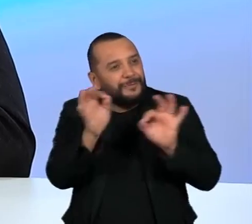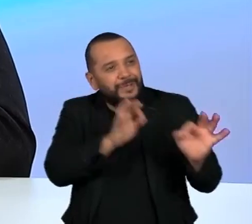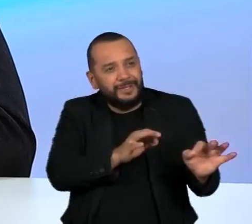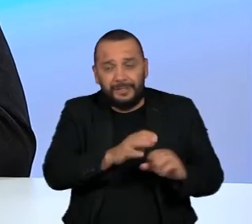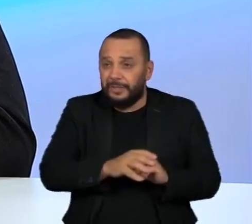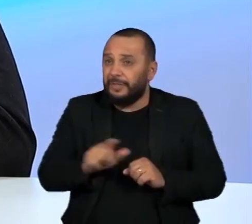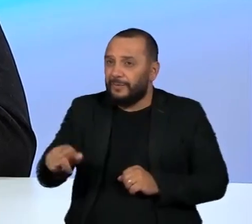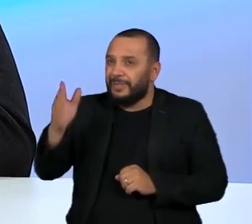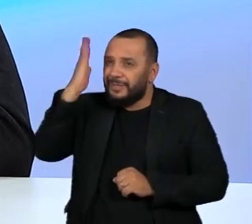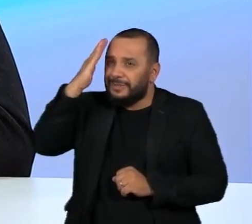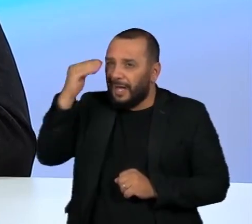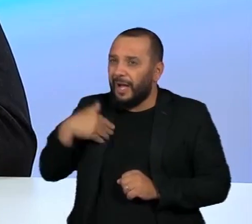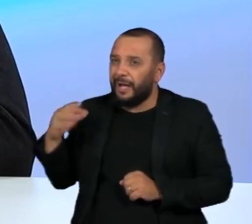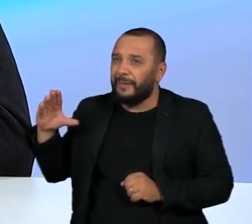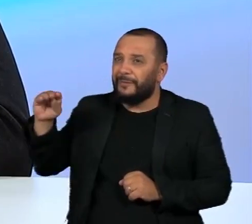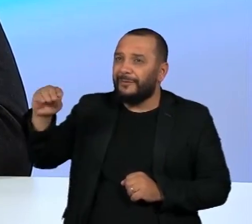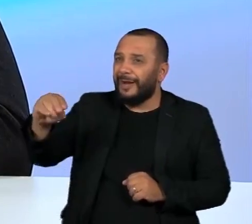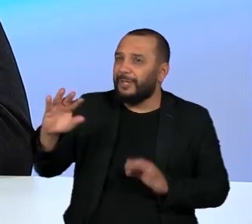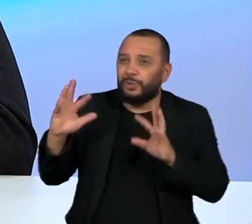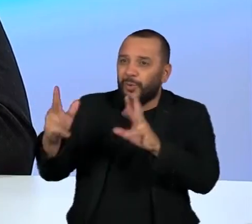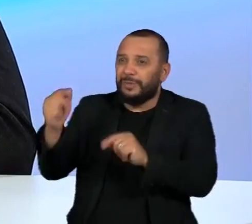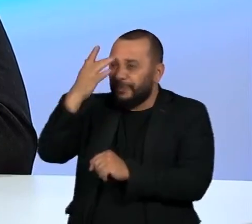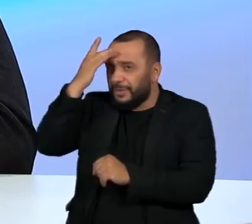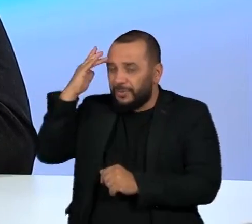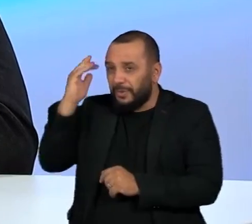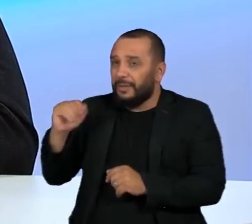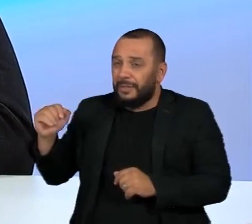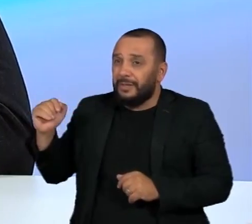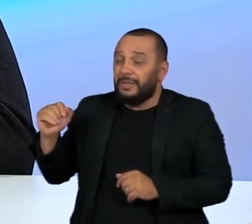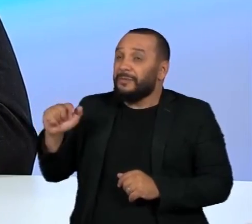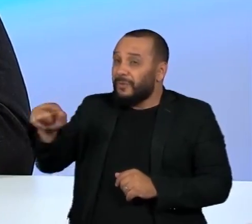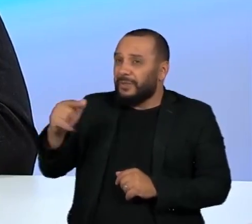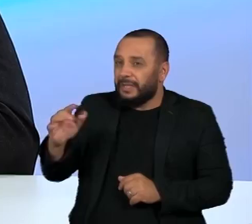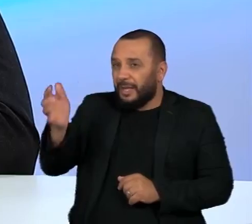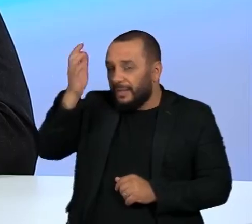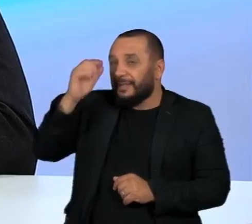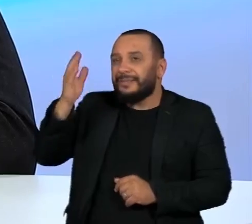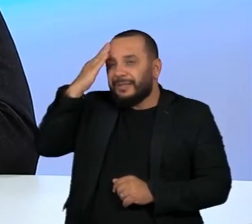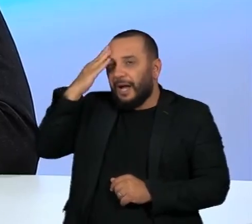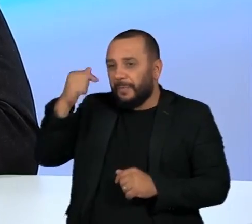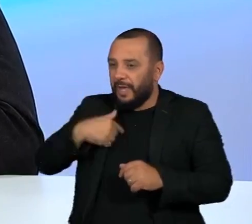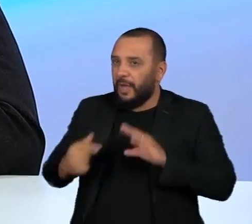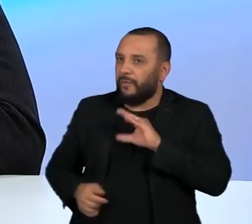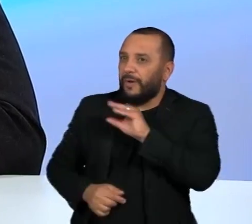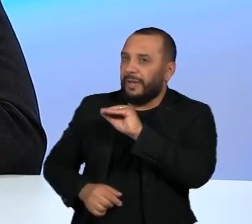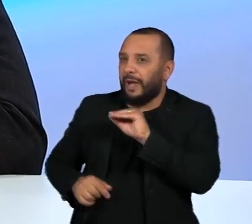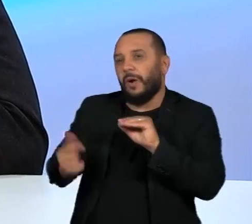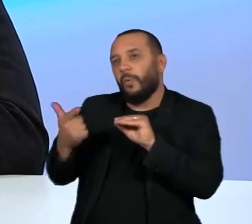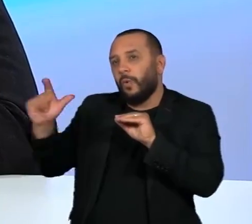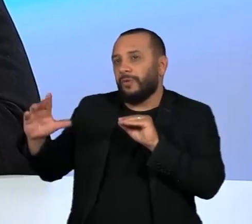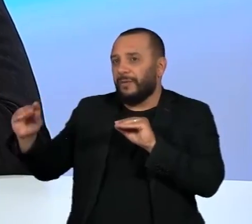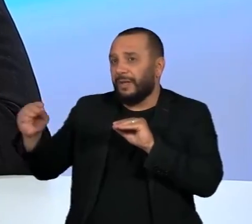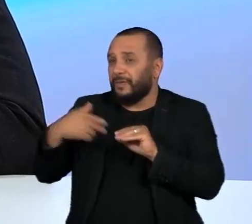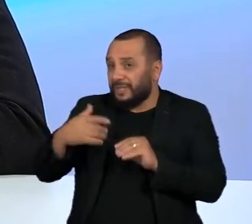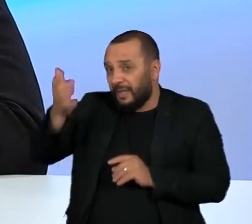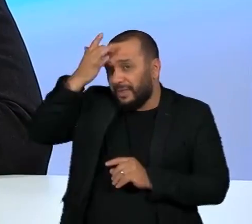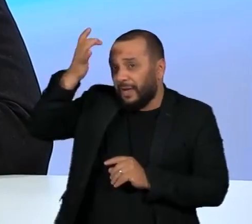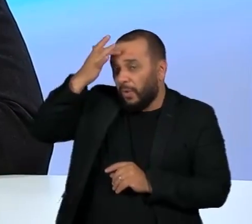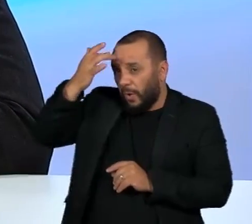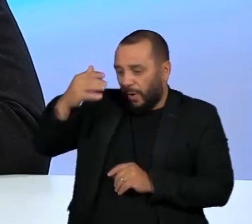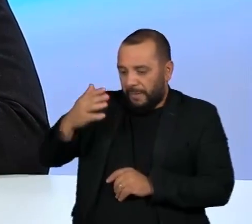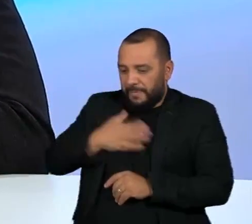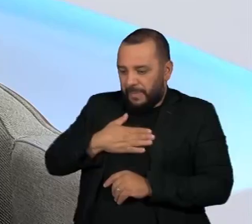as falas de todos os colegas né quem grava com você conta que você sabe a tua fala a fala do que você é rigoroso com quem